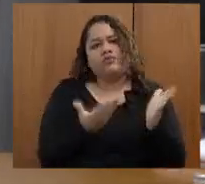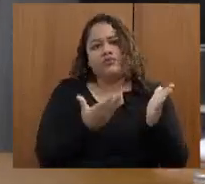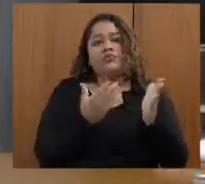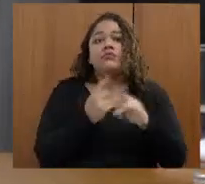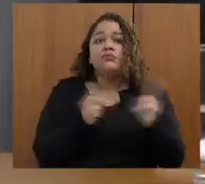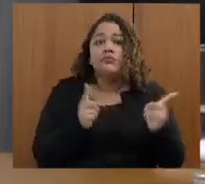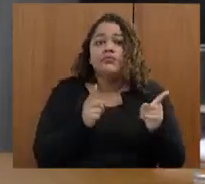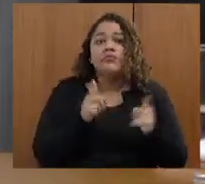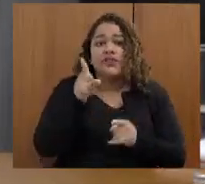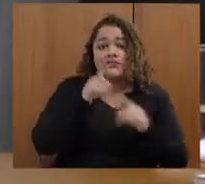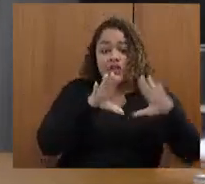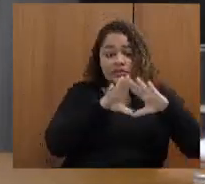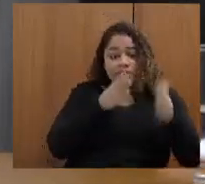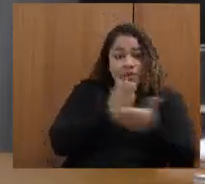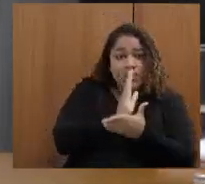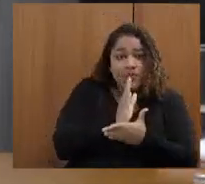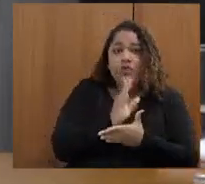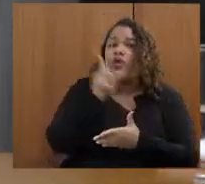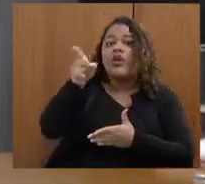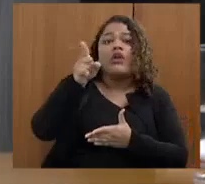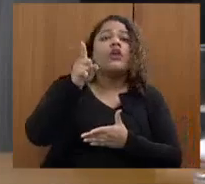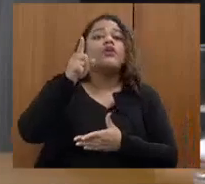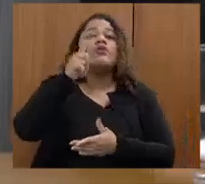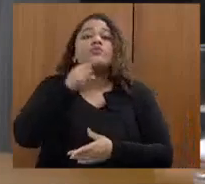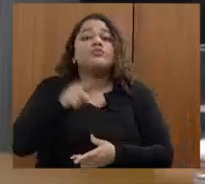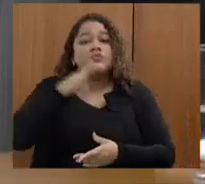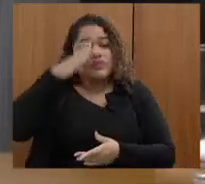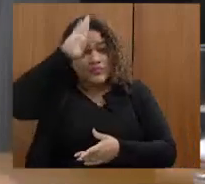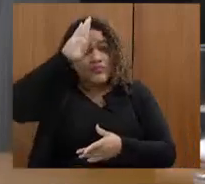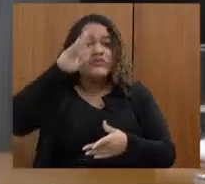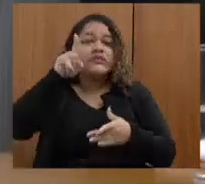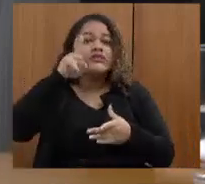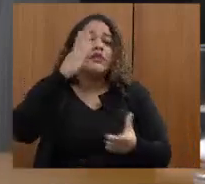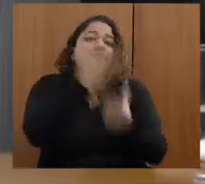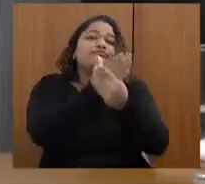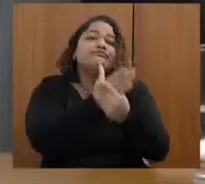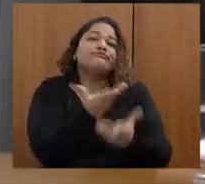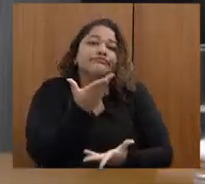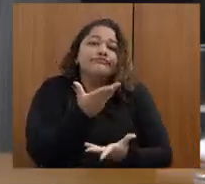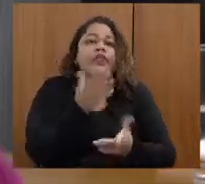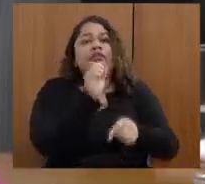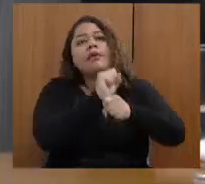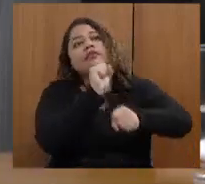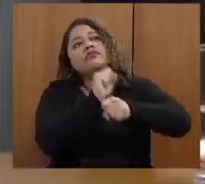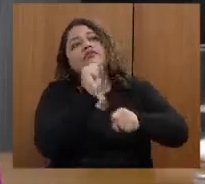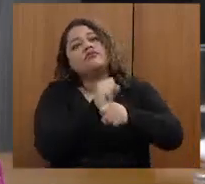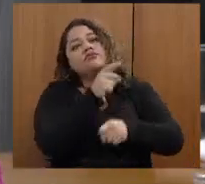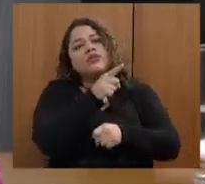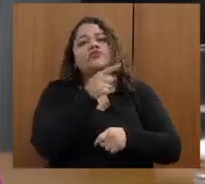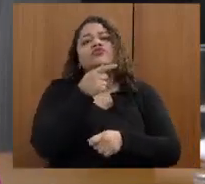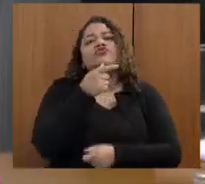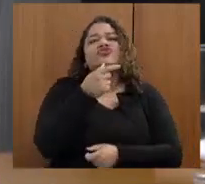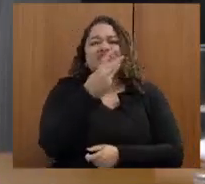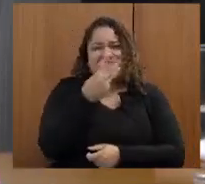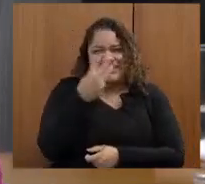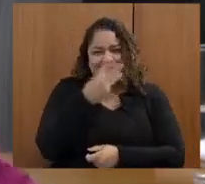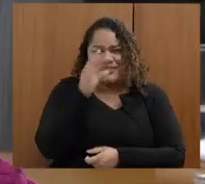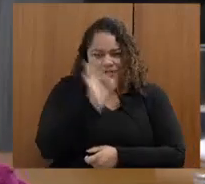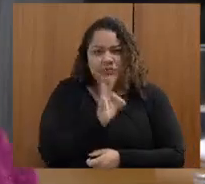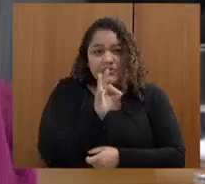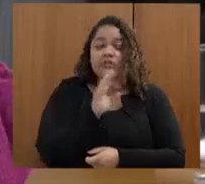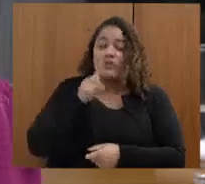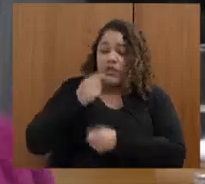juntos se eles ou tá lá no STF tá parado tem uma liminar lá dos 33% que foi o de 2023